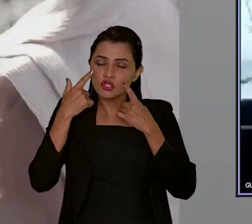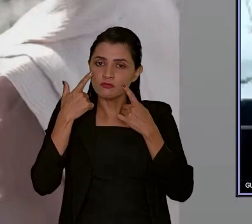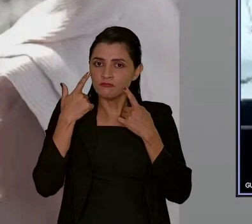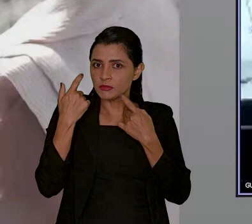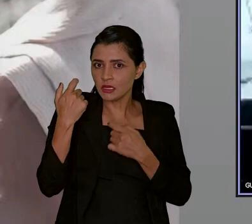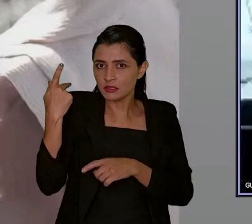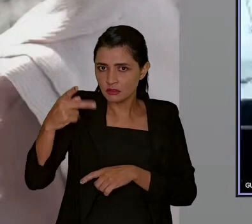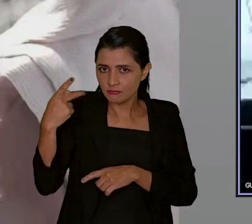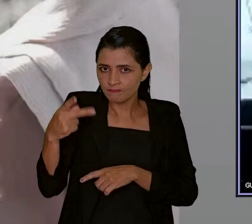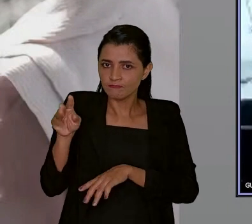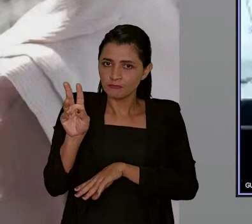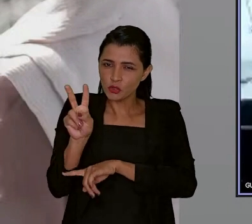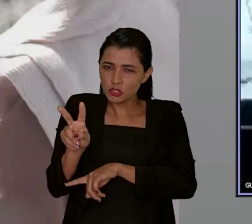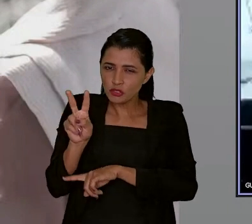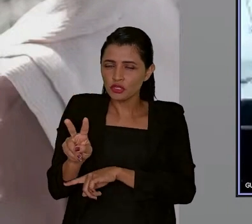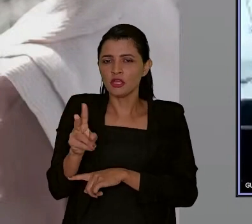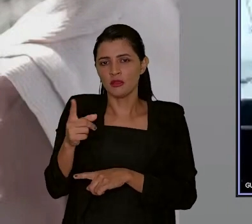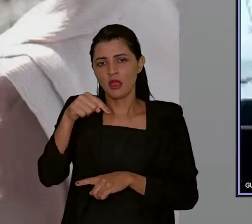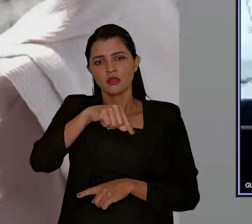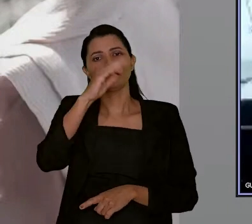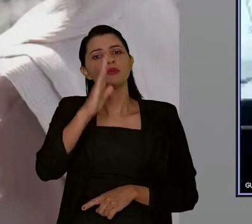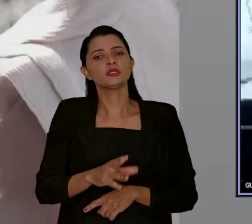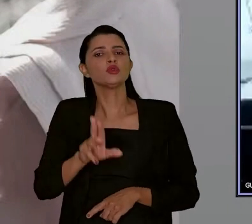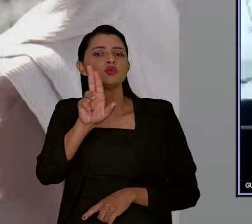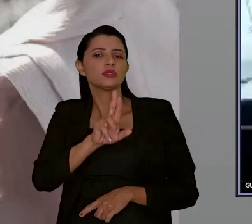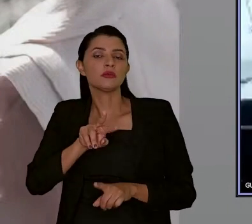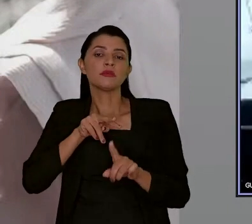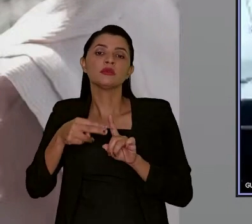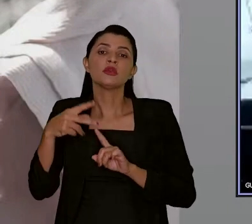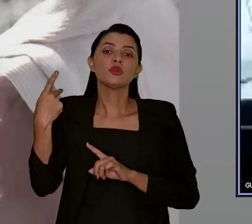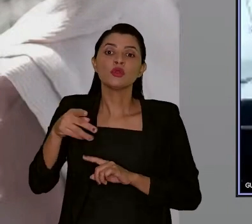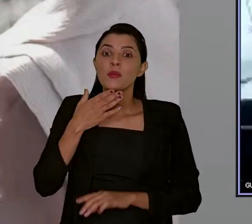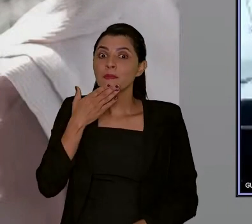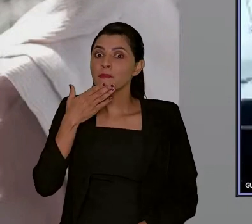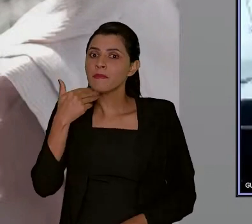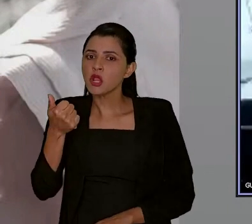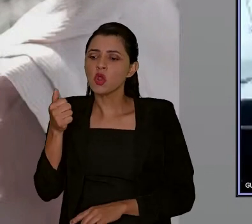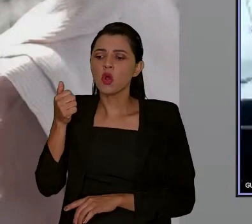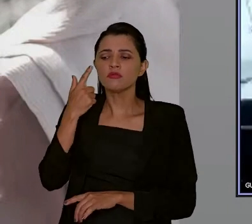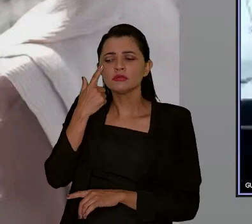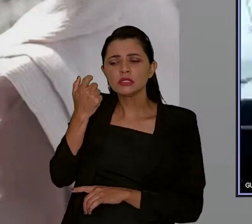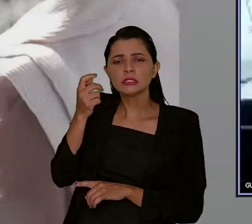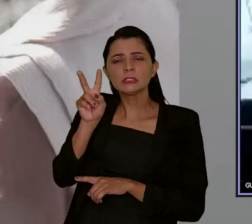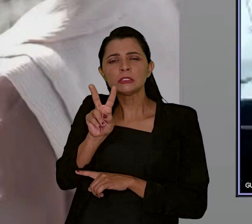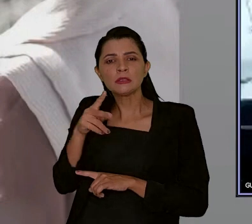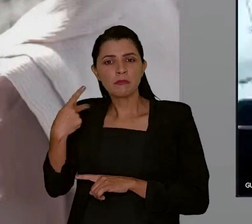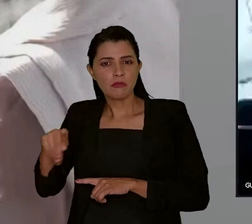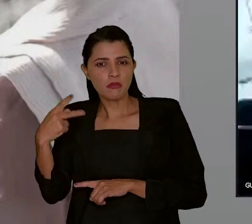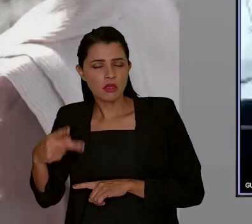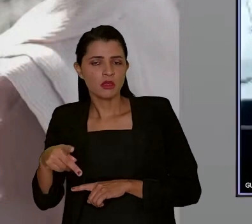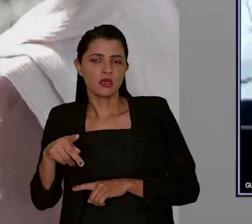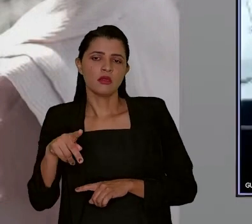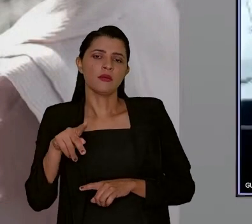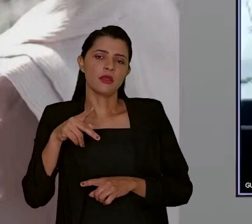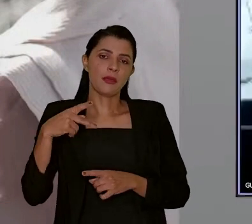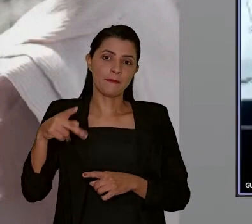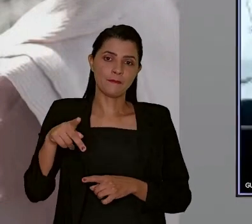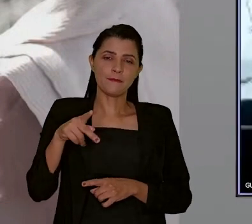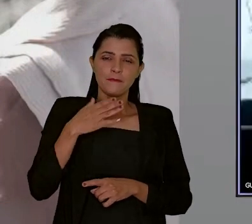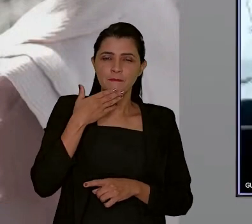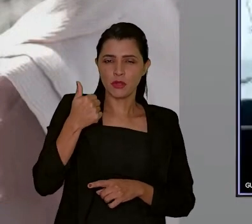mais utilizada, na perspectiva do seu melhor interesse, né? Portanto, melhor interesse da criança como